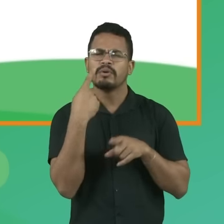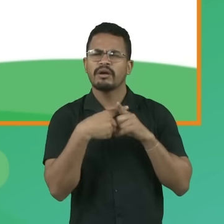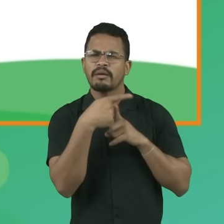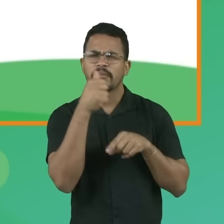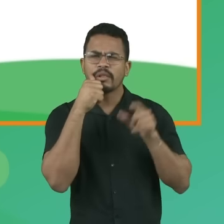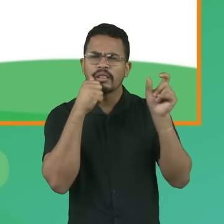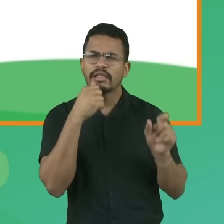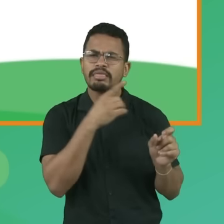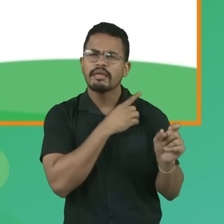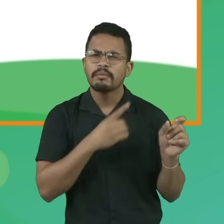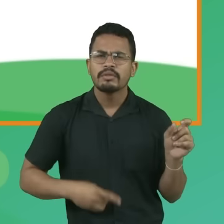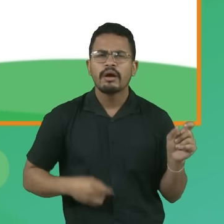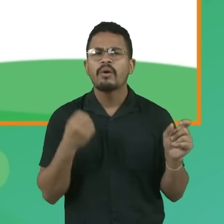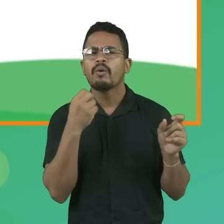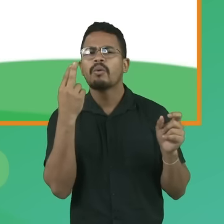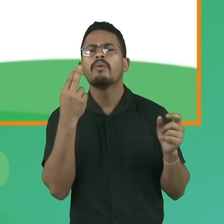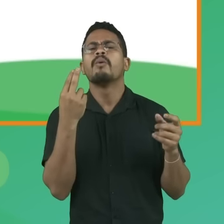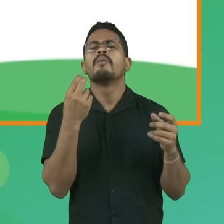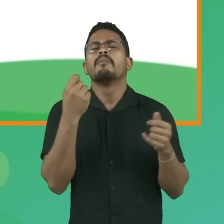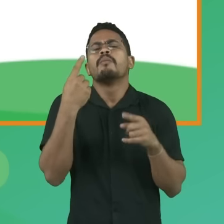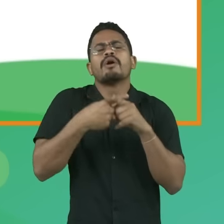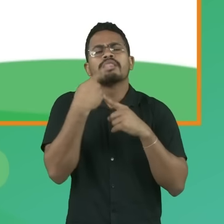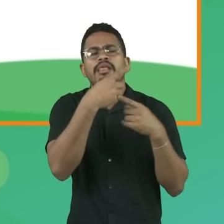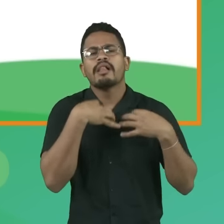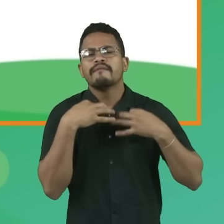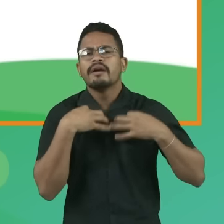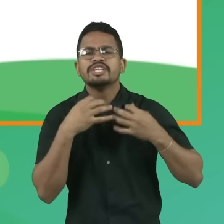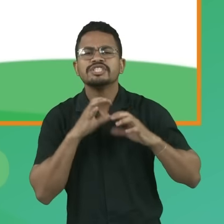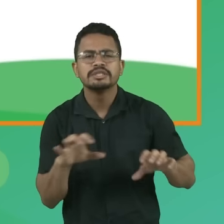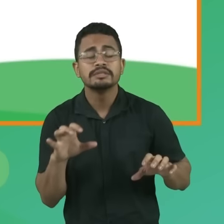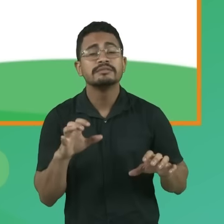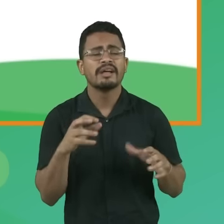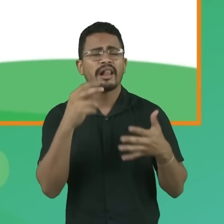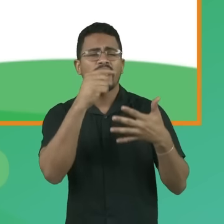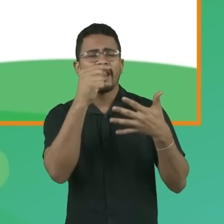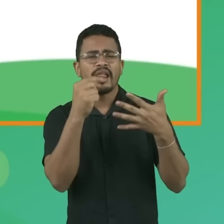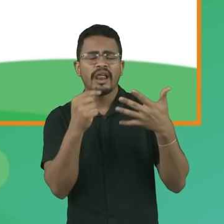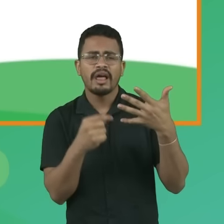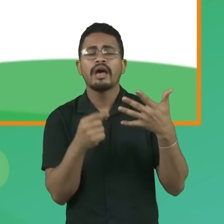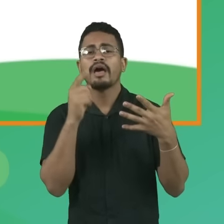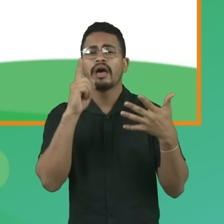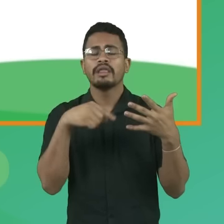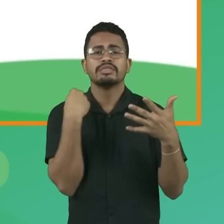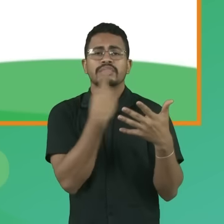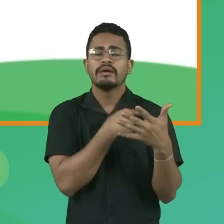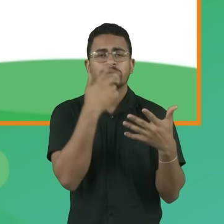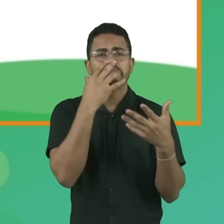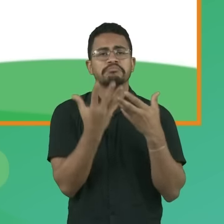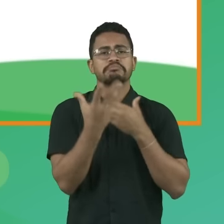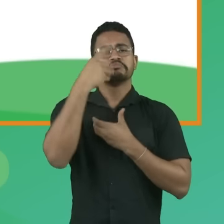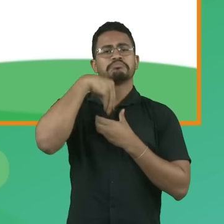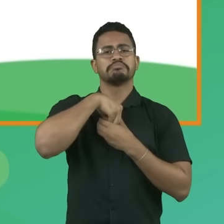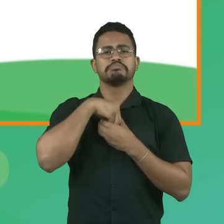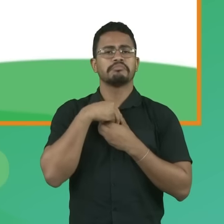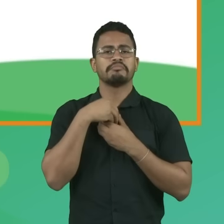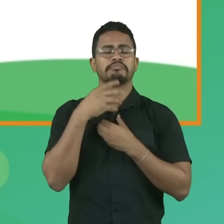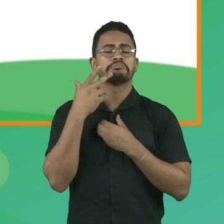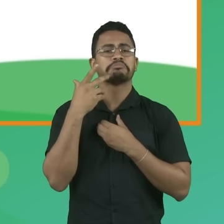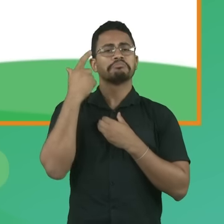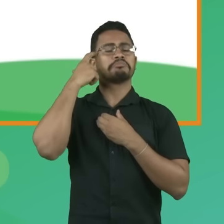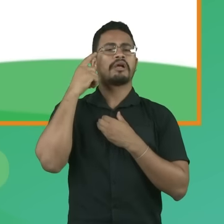e se veste de tal forma, sabe? Então, são essas questões que a gente acaba internalizando, a gente vê e acha